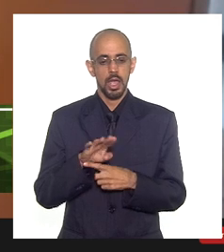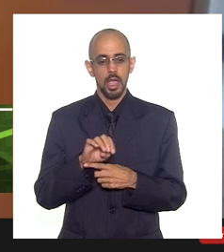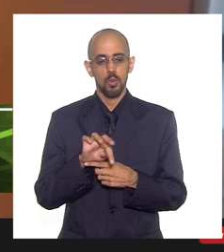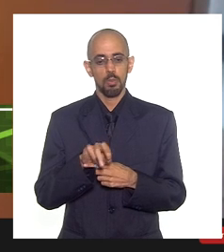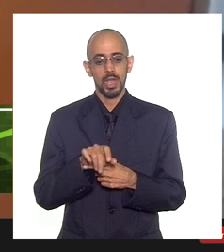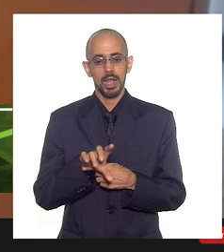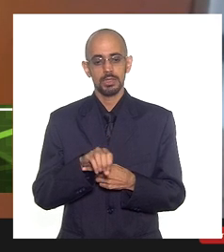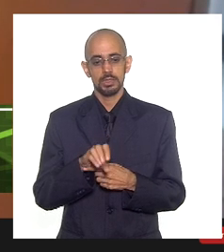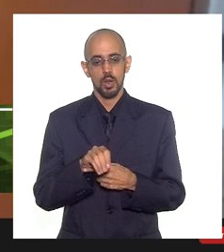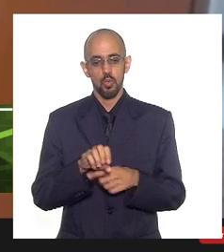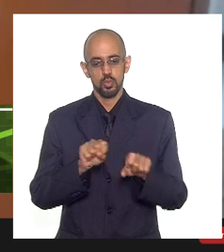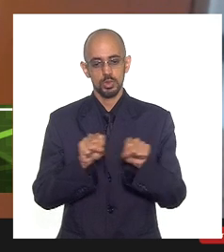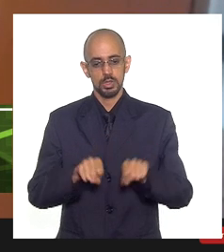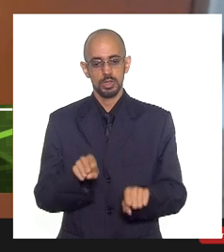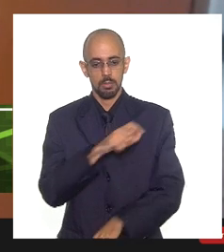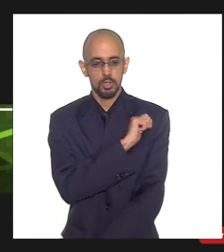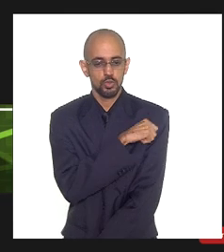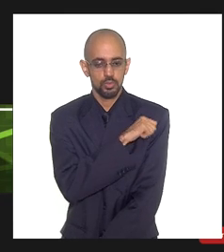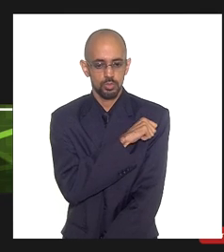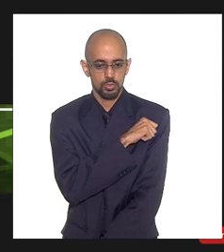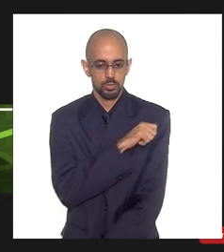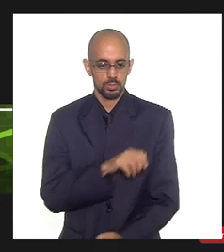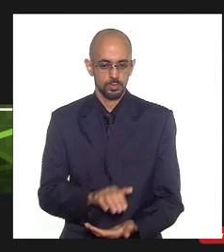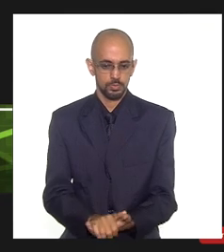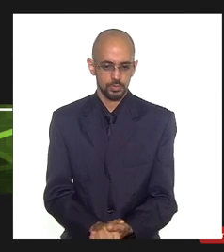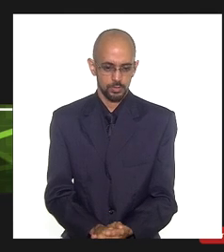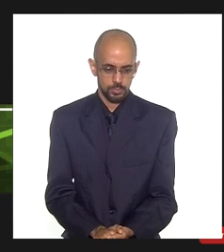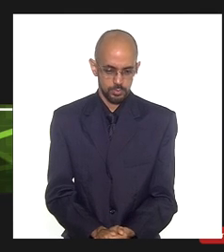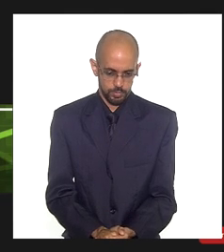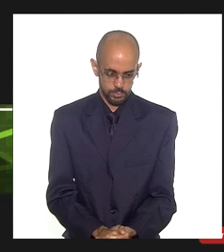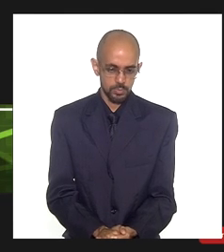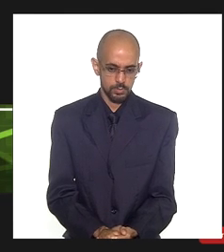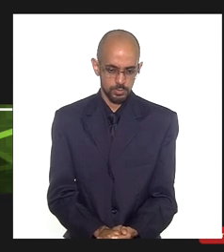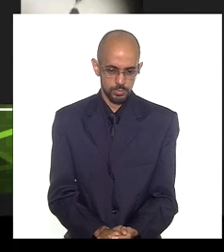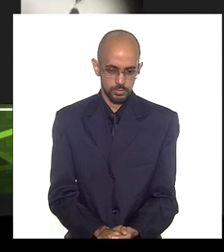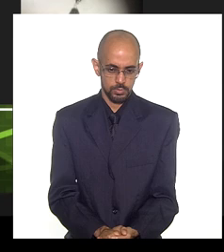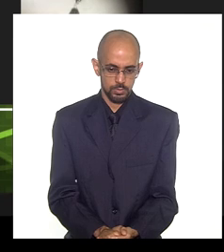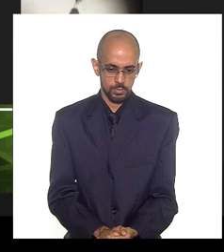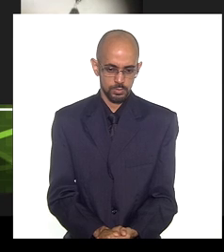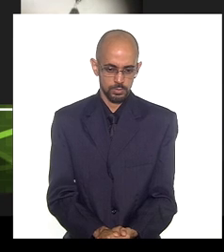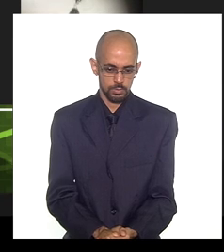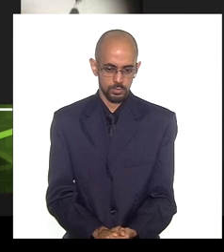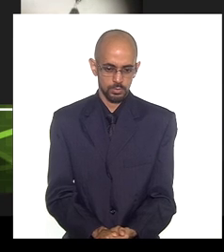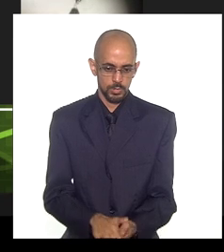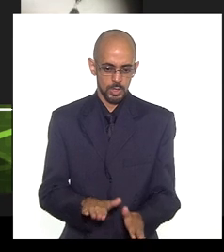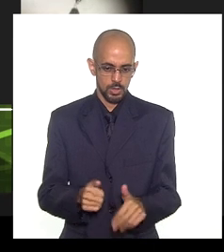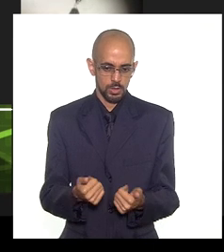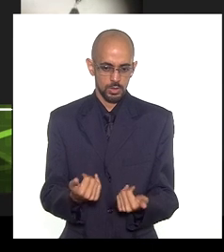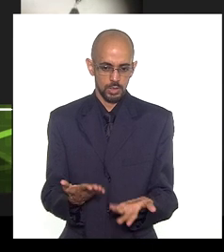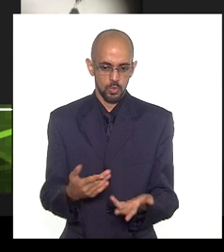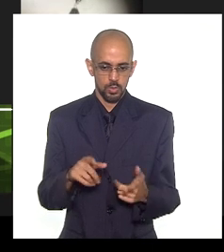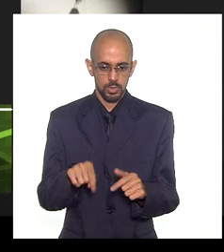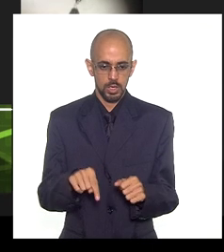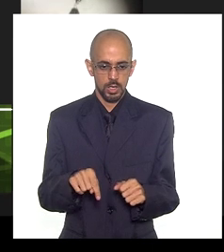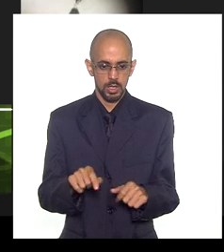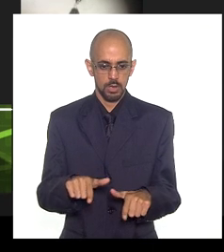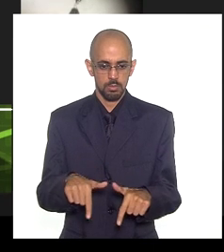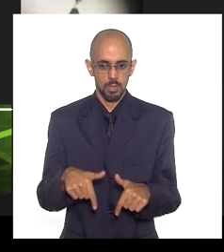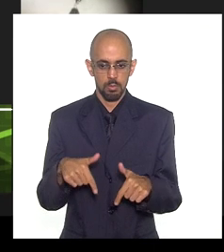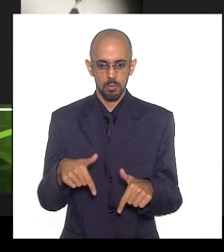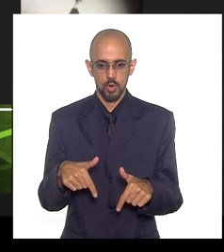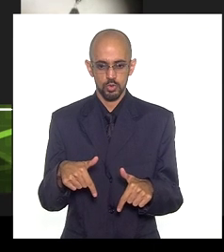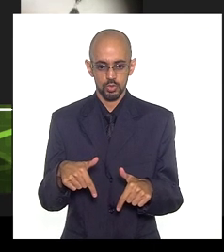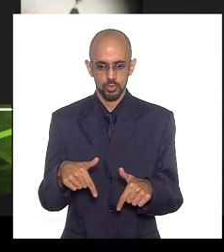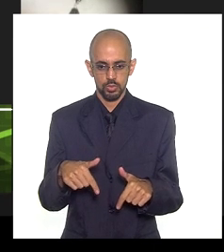então quando quando se indaga que postura nós temos